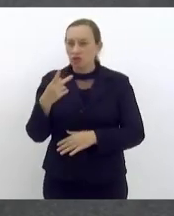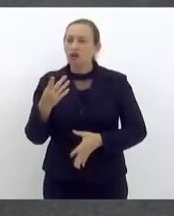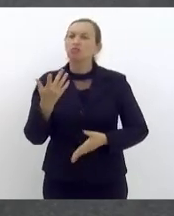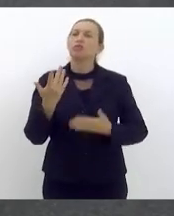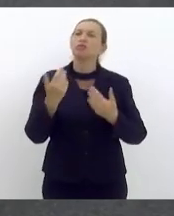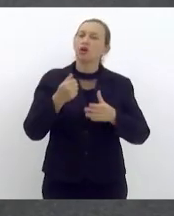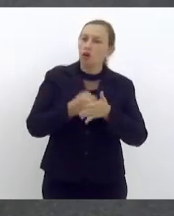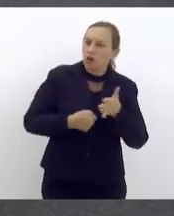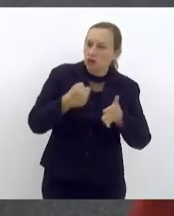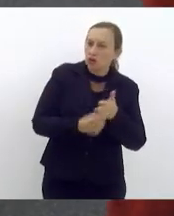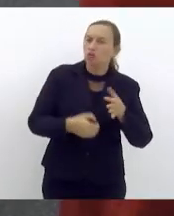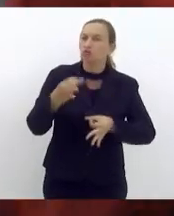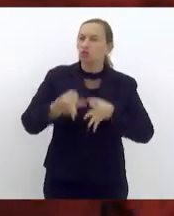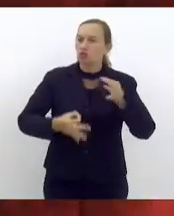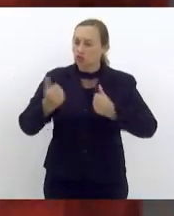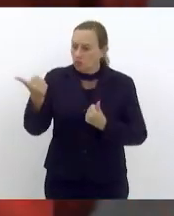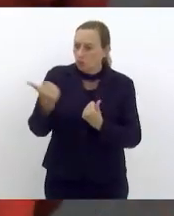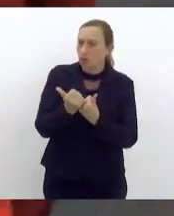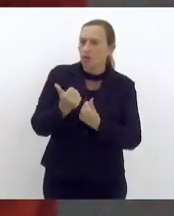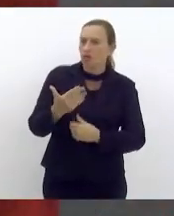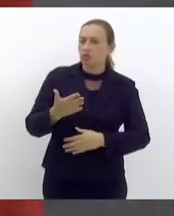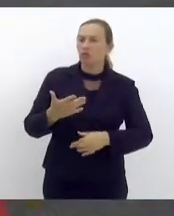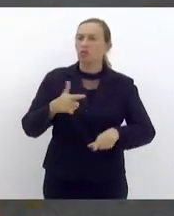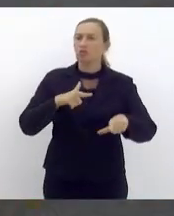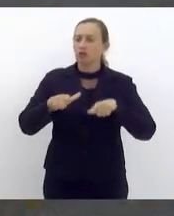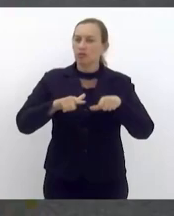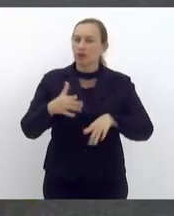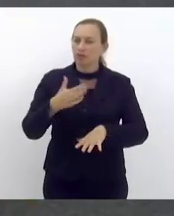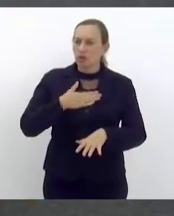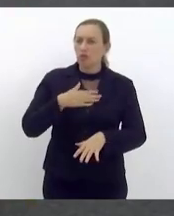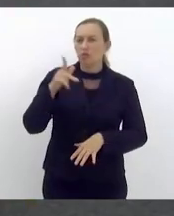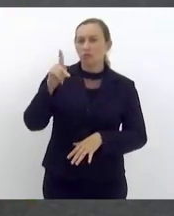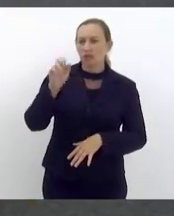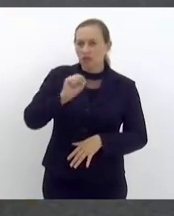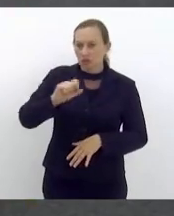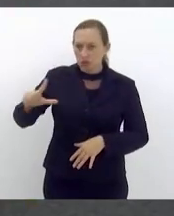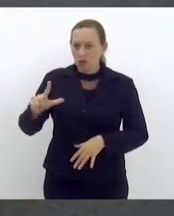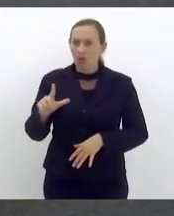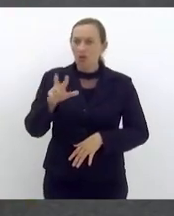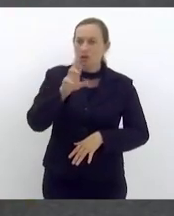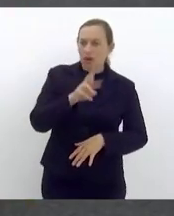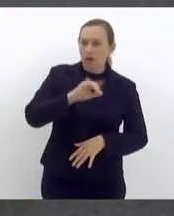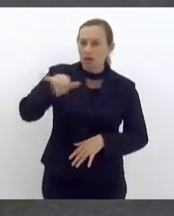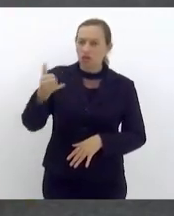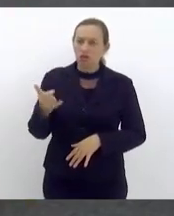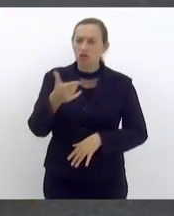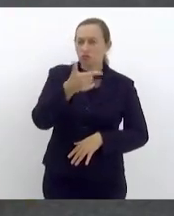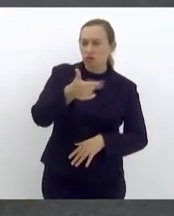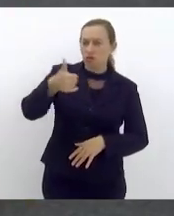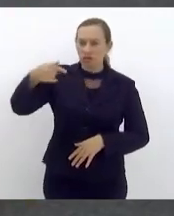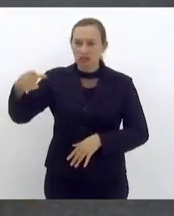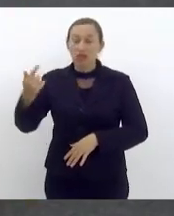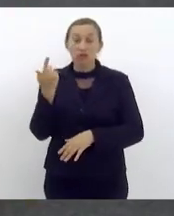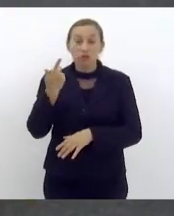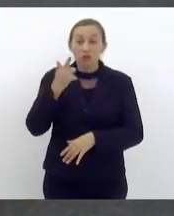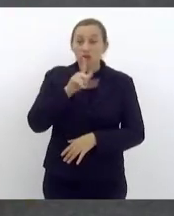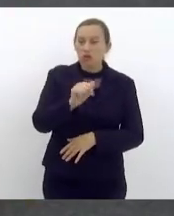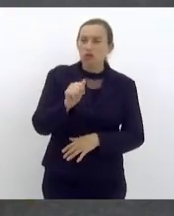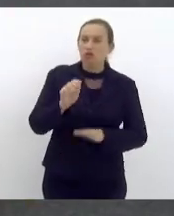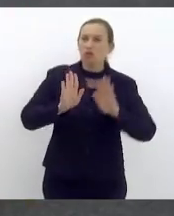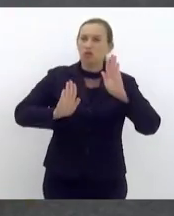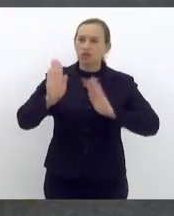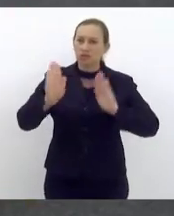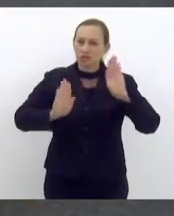uma luta necessária pode contar também com o nosso mandato o pessoal é RJ em 2017 ganhou uma